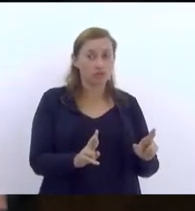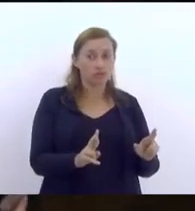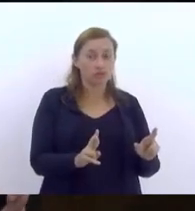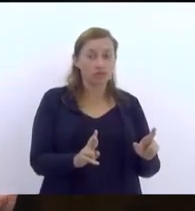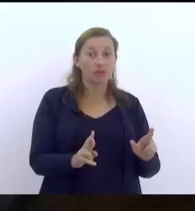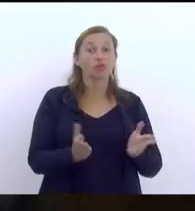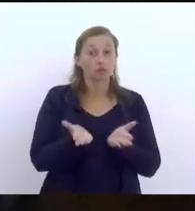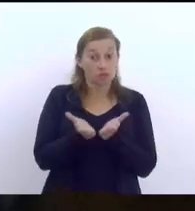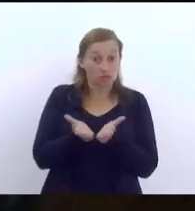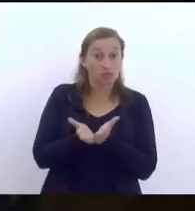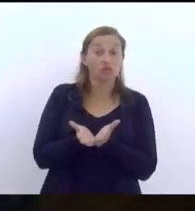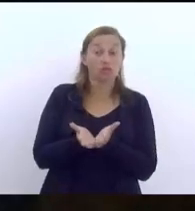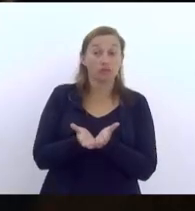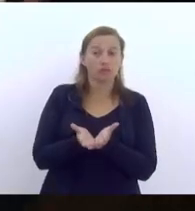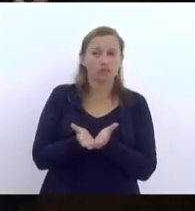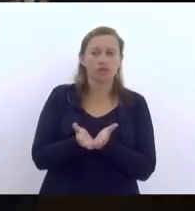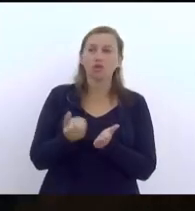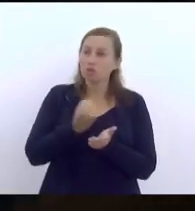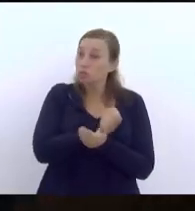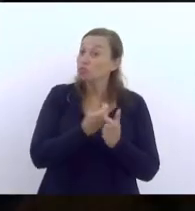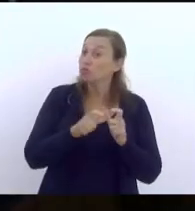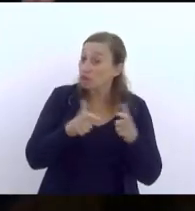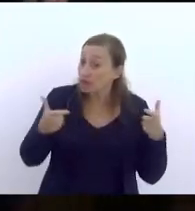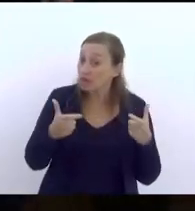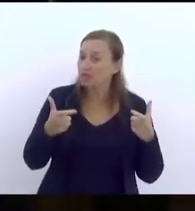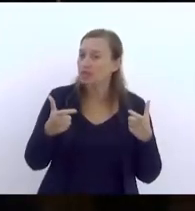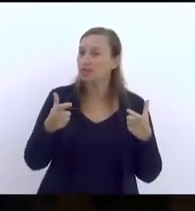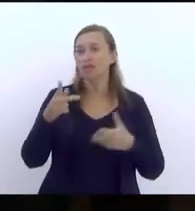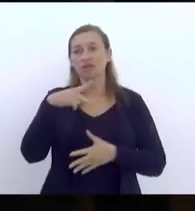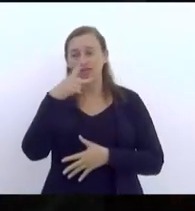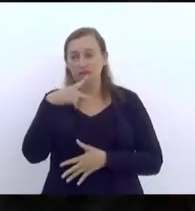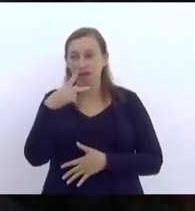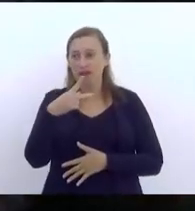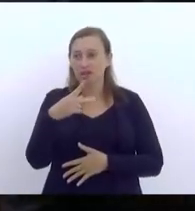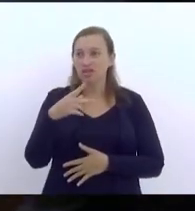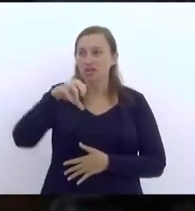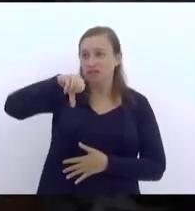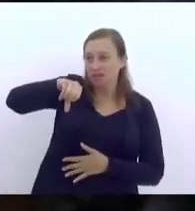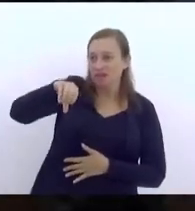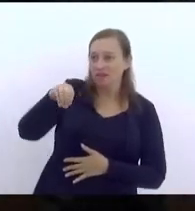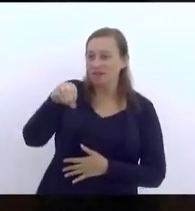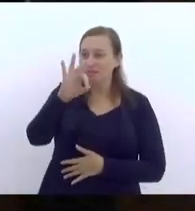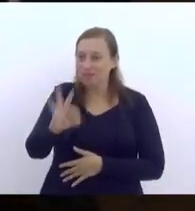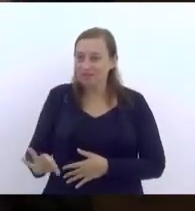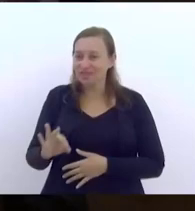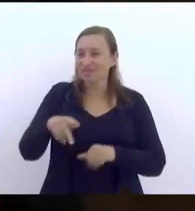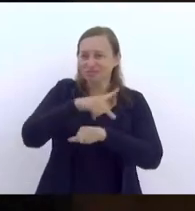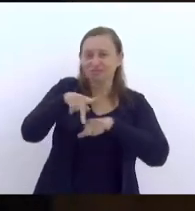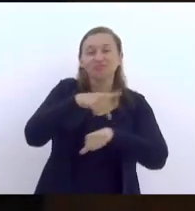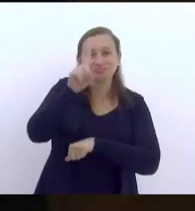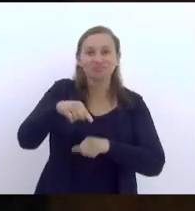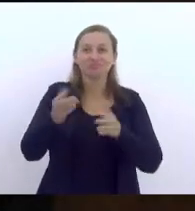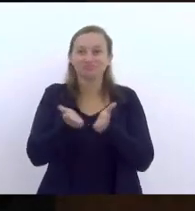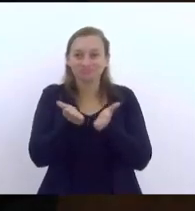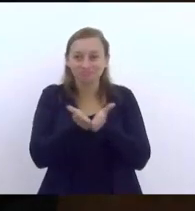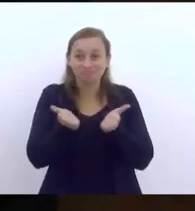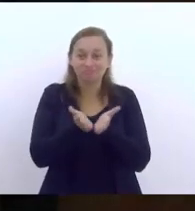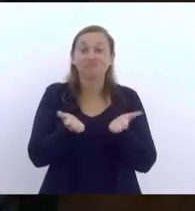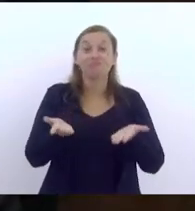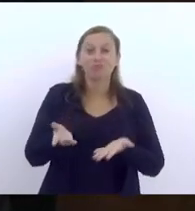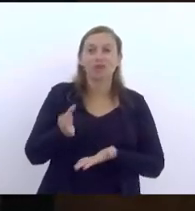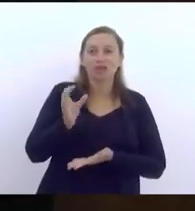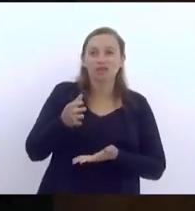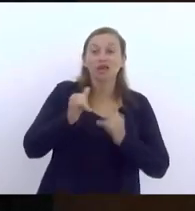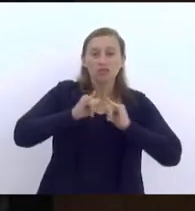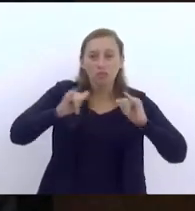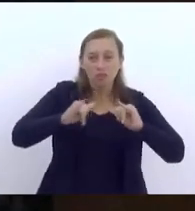os cristãos, que são maioria, que, diga-se de passagem, 90% do país é cristão. É um dado, tem